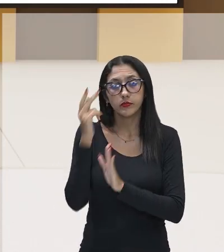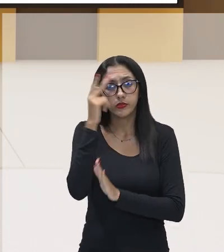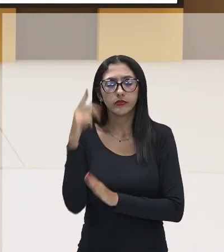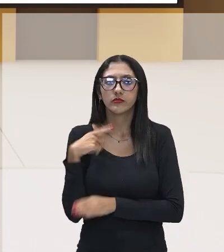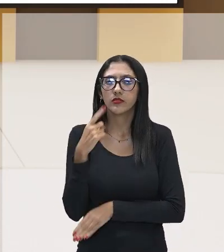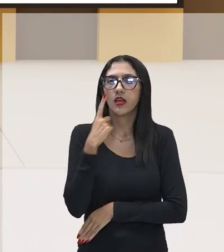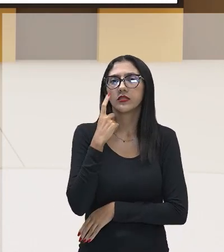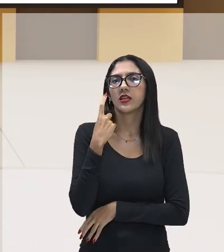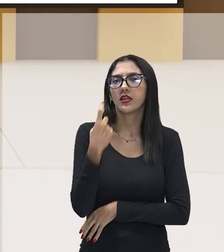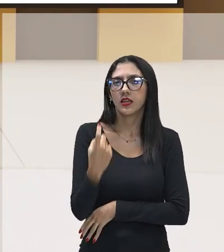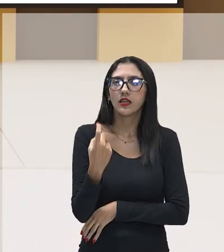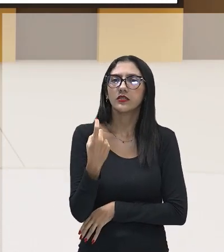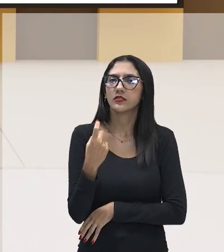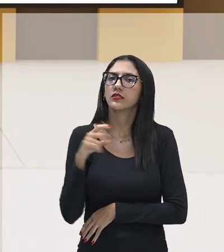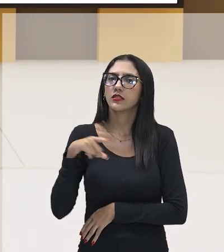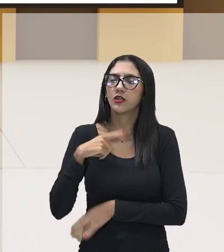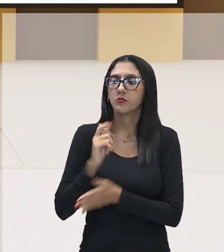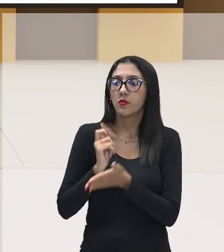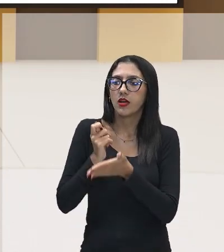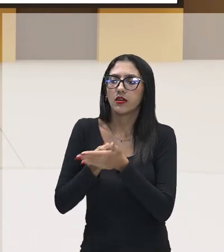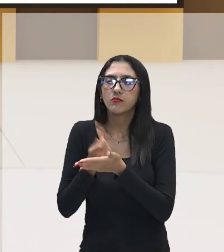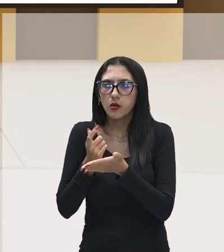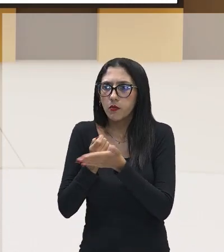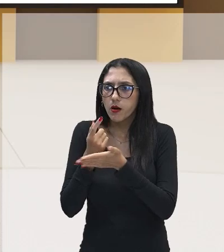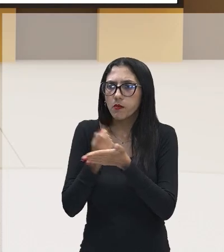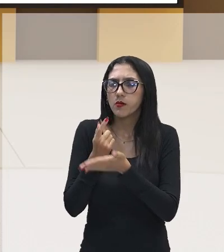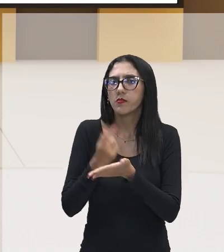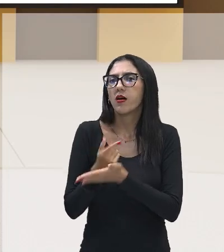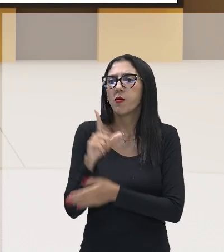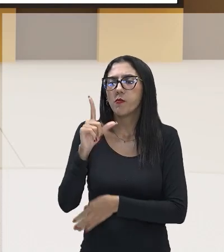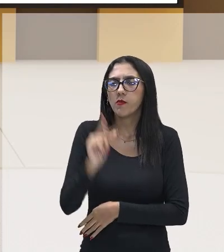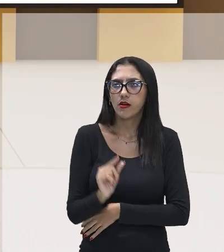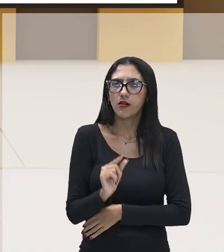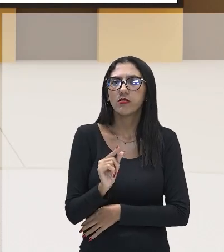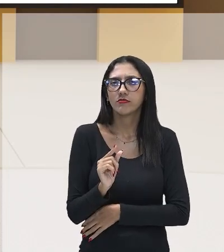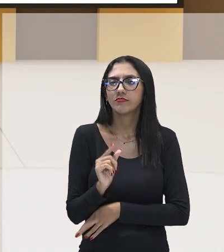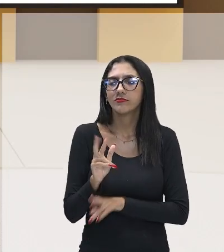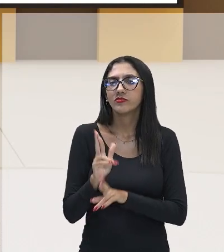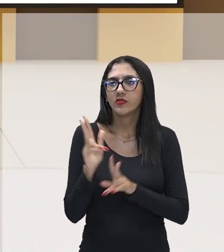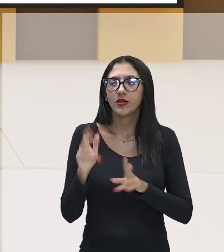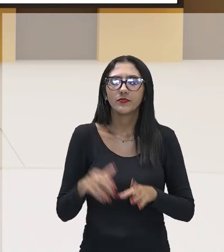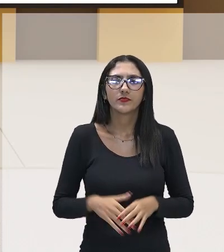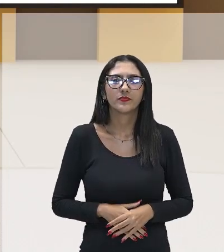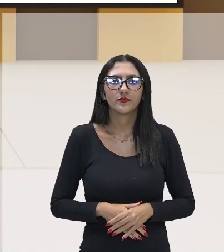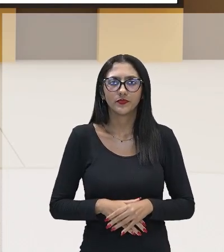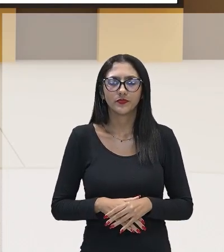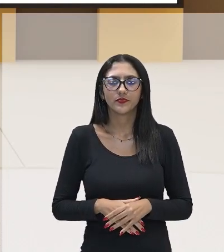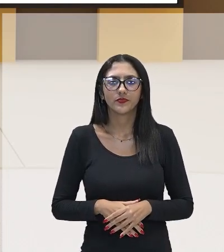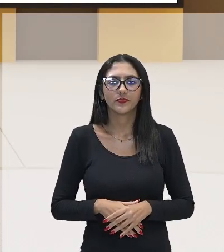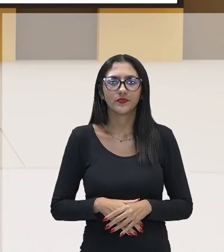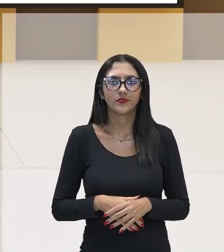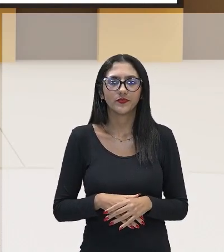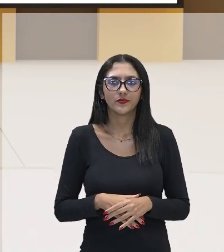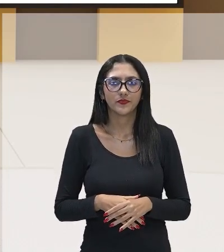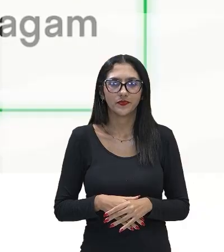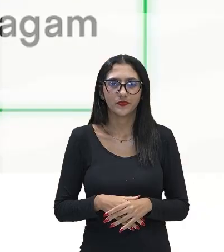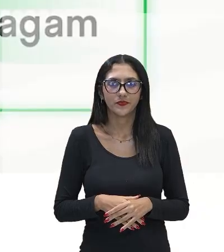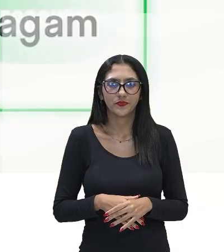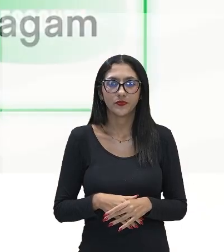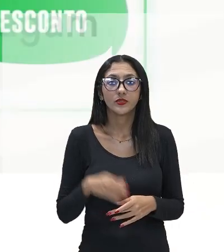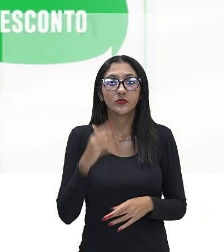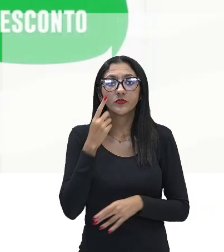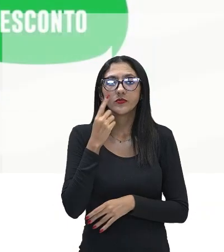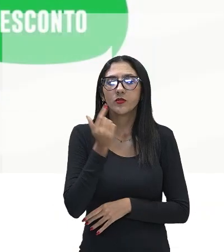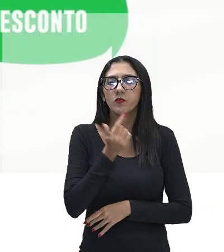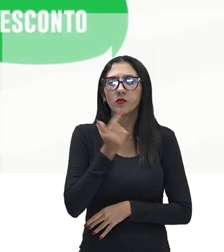né, por esse pagamento, né, por um valor inferior ao que seria o original do produto. Ok? Vamos lá para outro